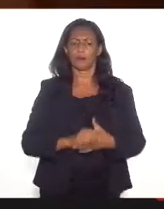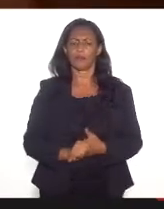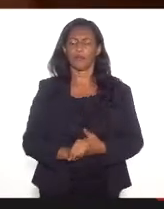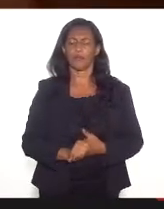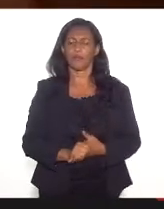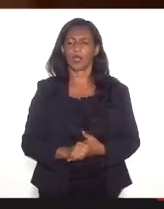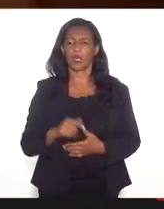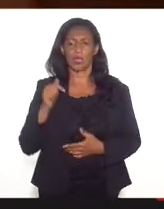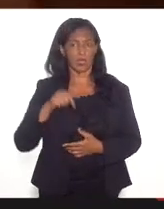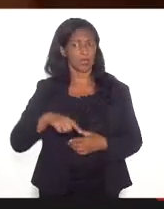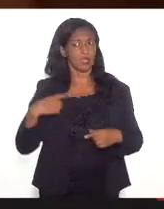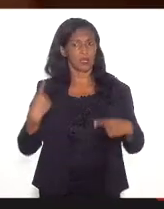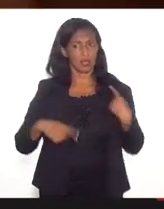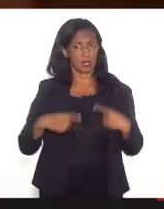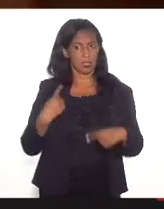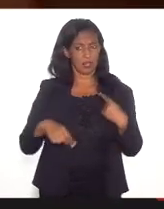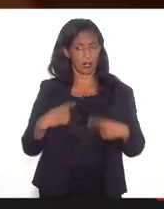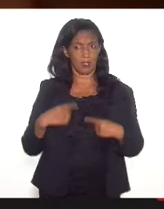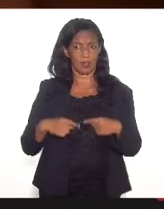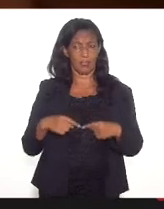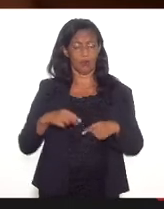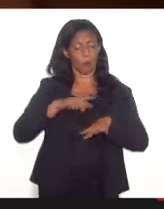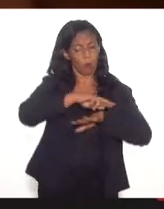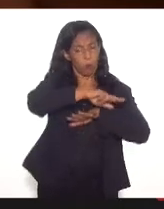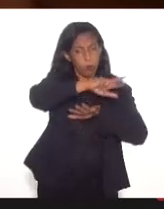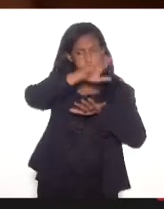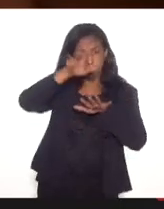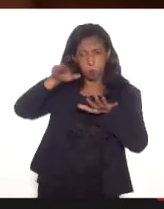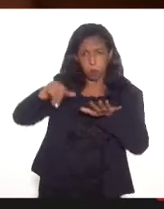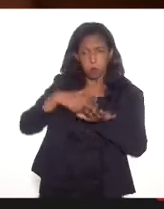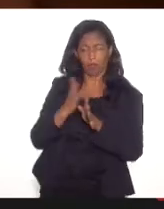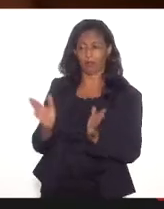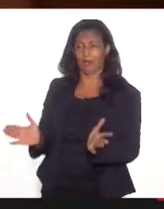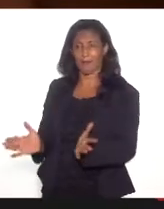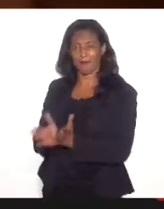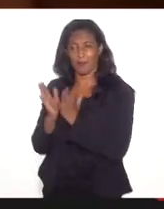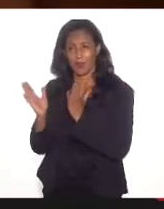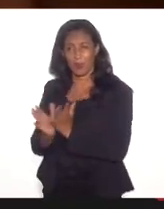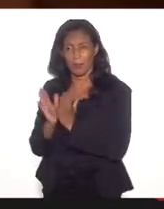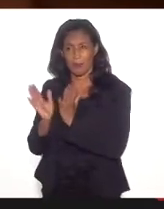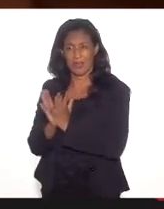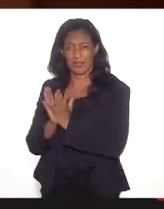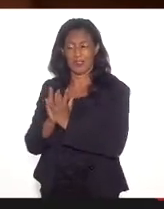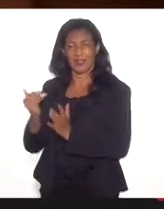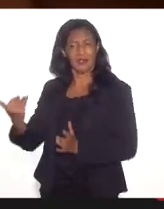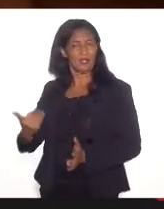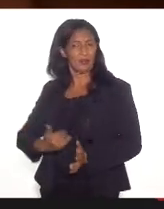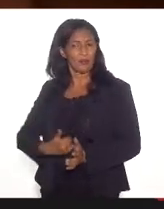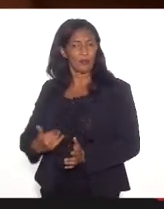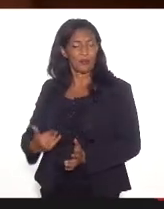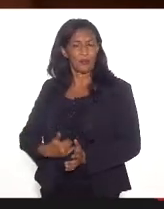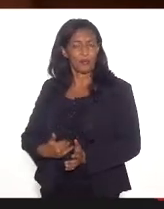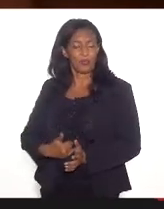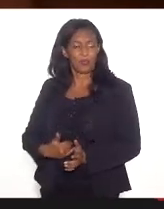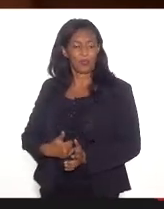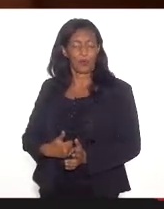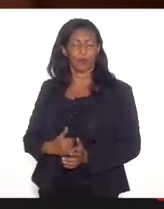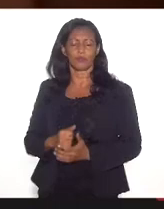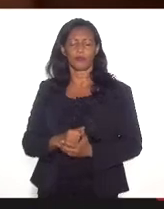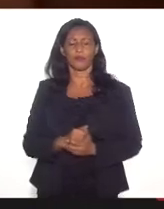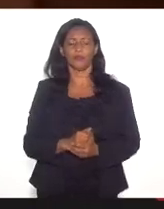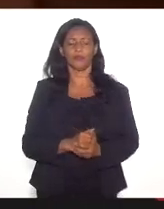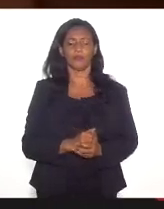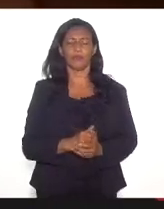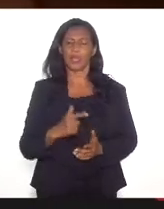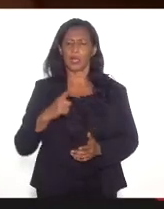nesse debate sobre a multidimensionalidade da pobreza, da miséria e da vulnerabilidade social,